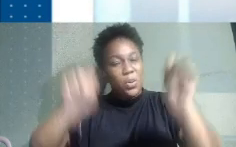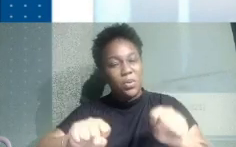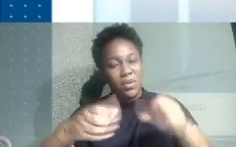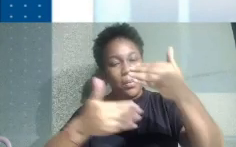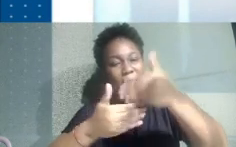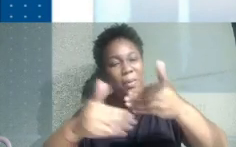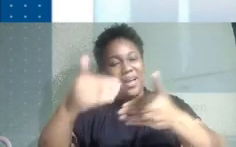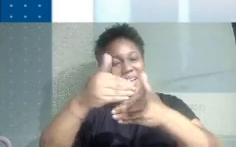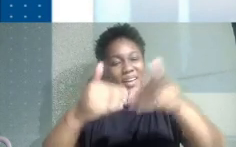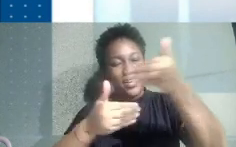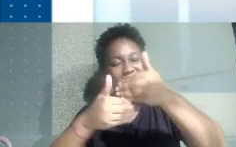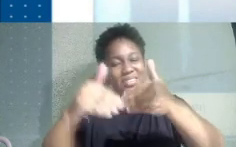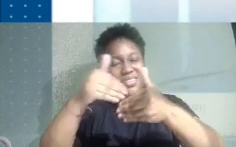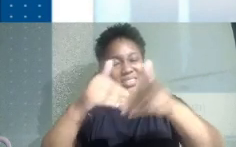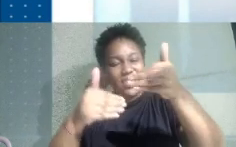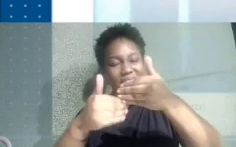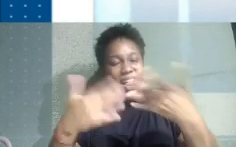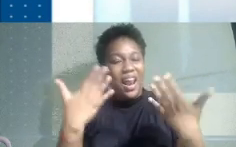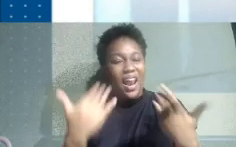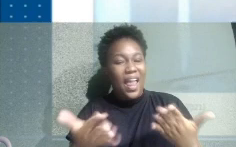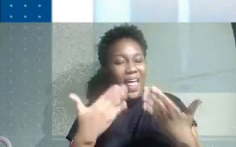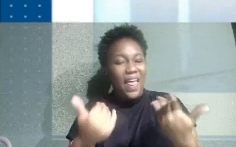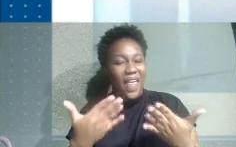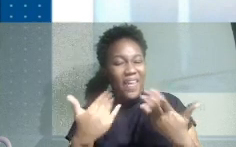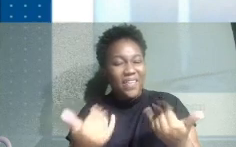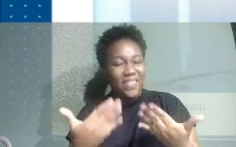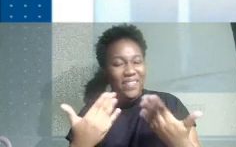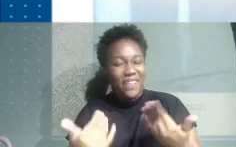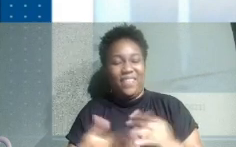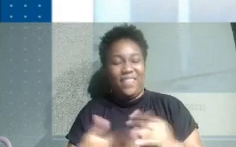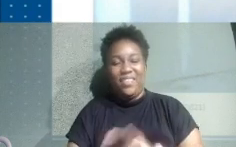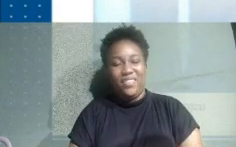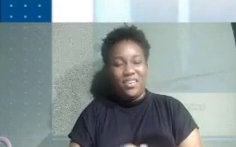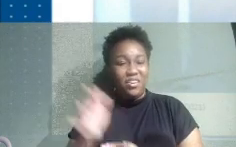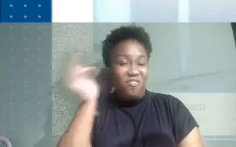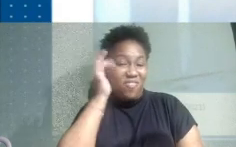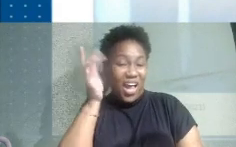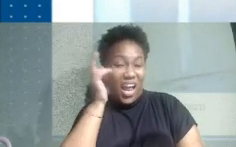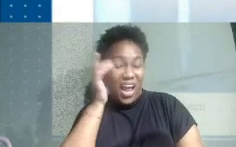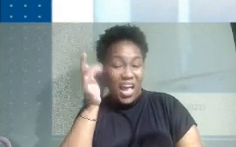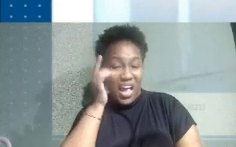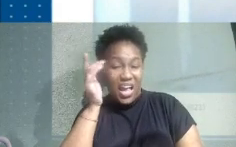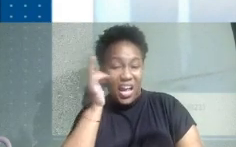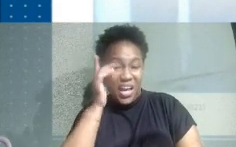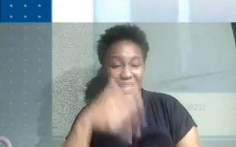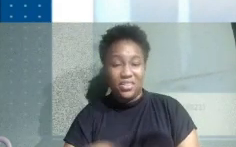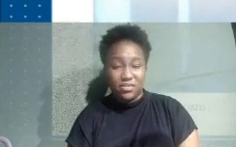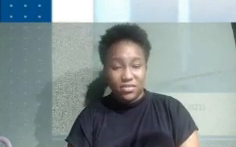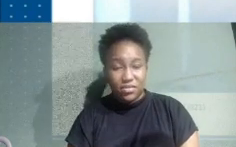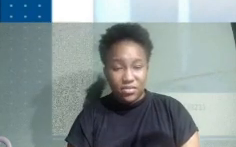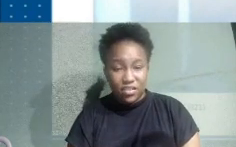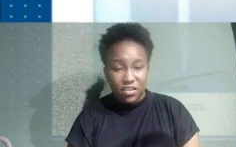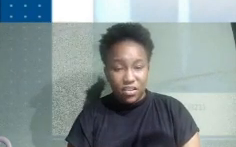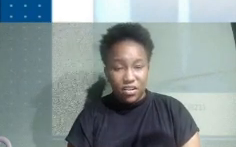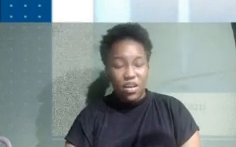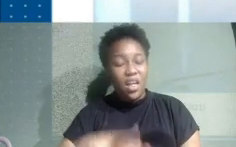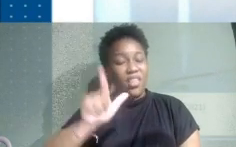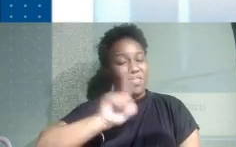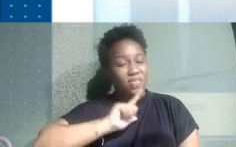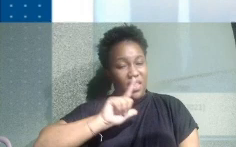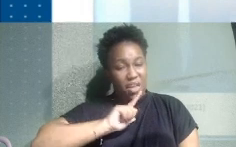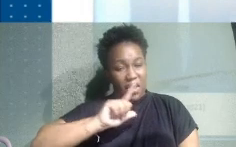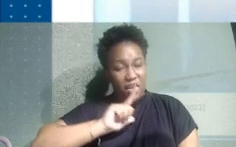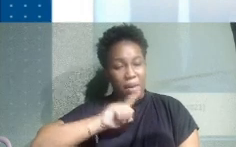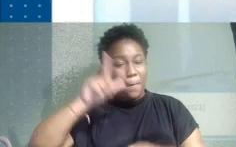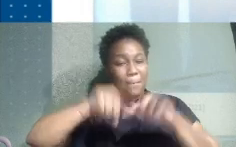leves, vamos pegar como exemplo o drywall. Olha só a facilidade, ó. Então eu tenho uma chapa ali de gesso acartonado, né? É isso